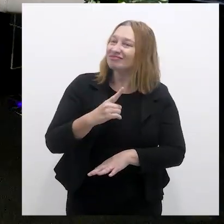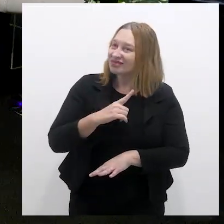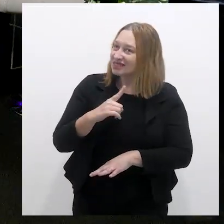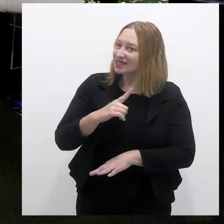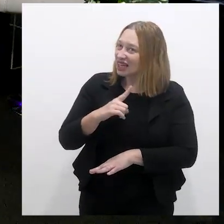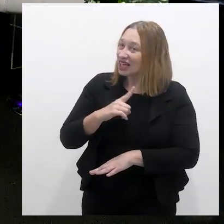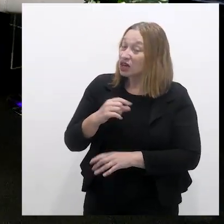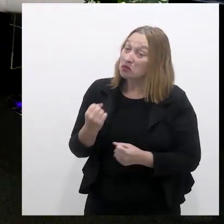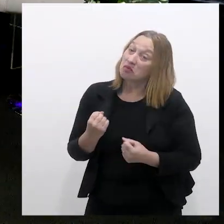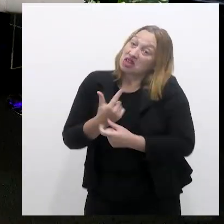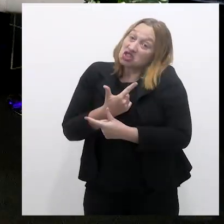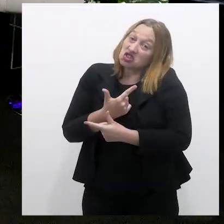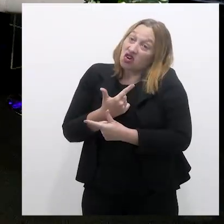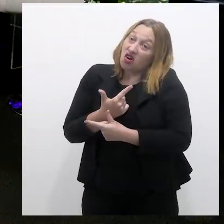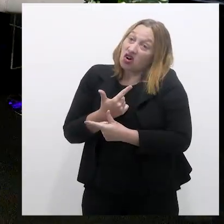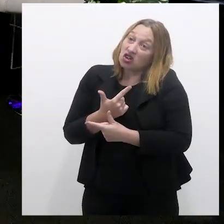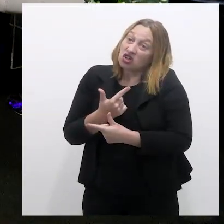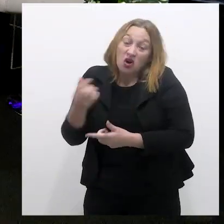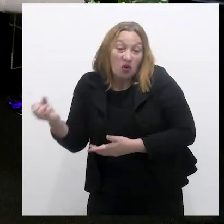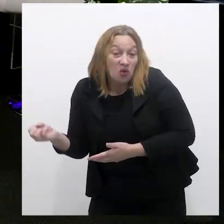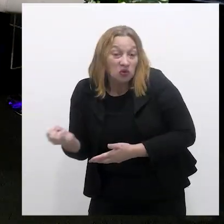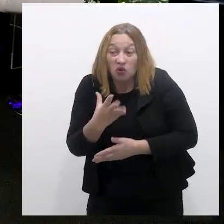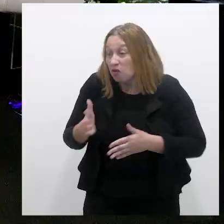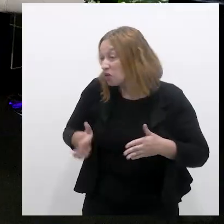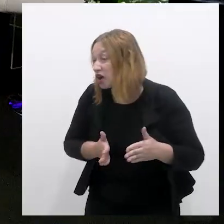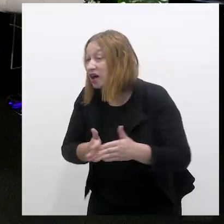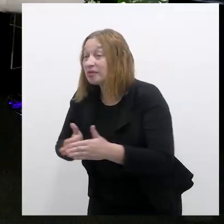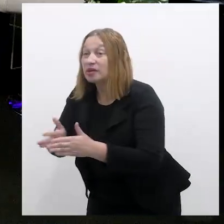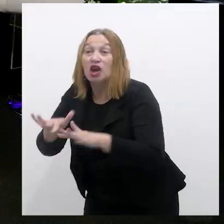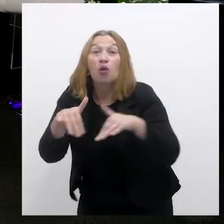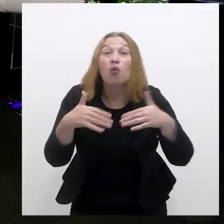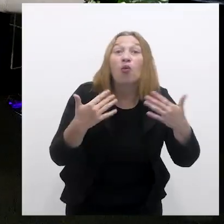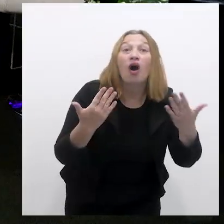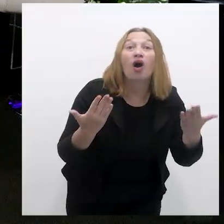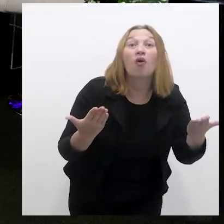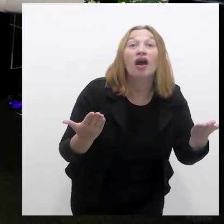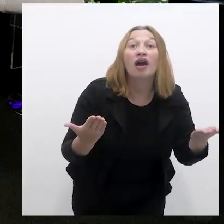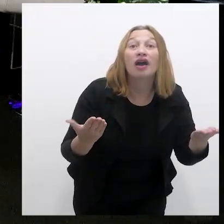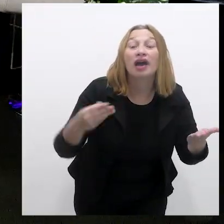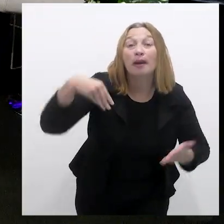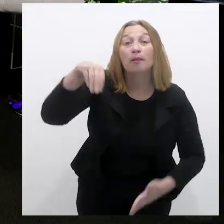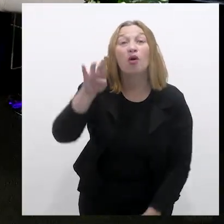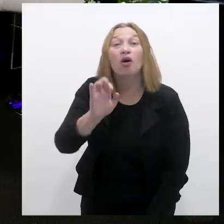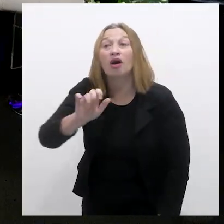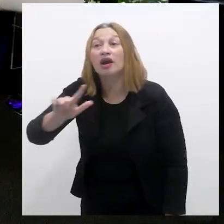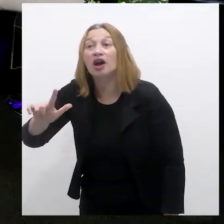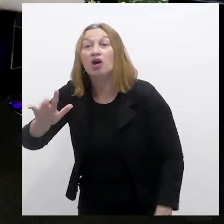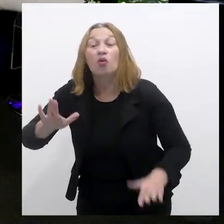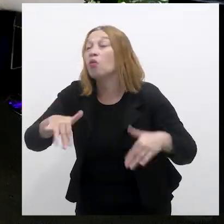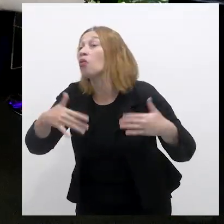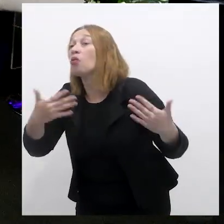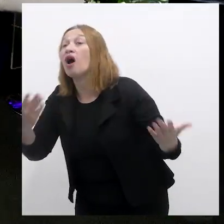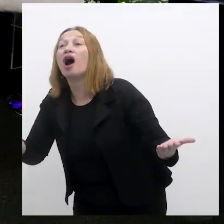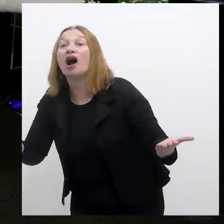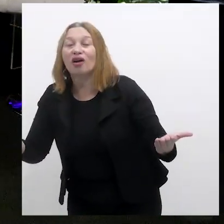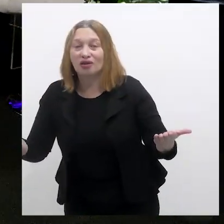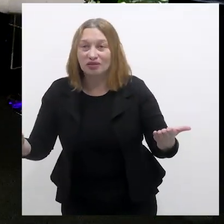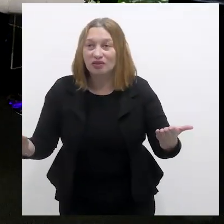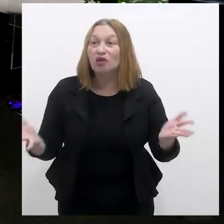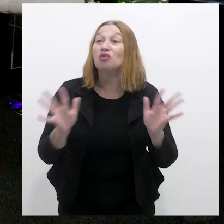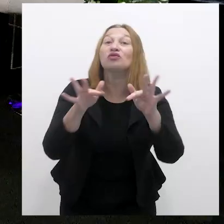avenida existe uma chance, uma sorte, uma nova saída. Qual é a